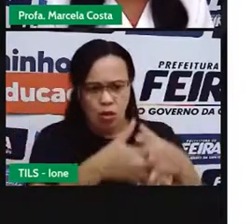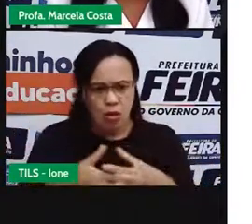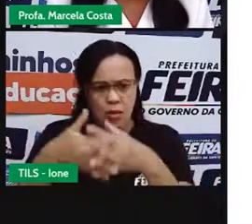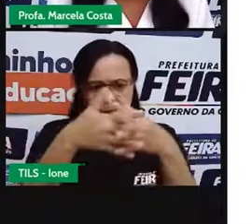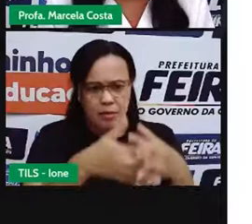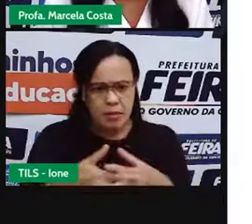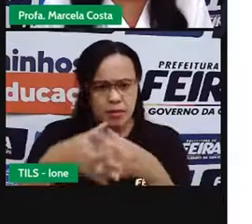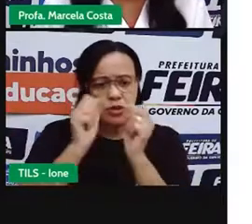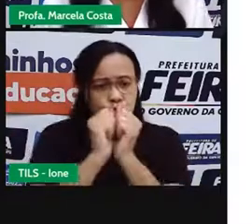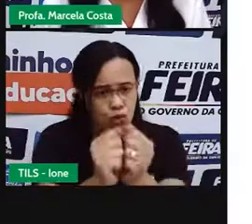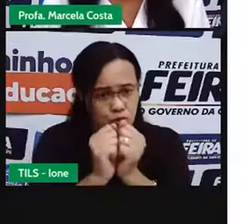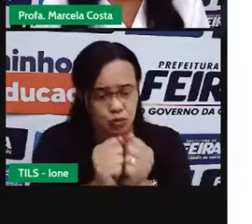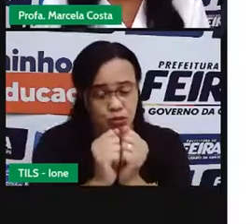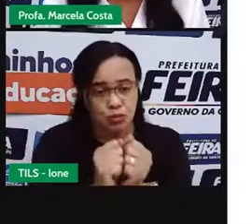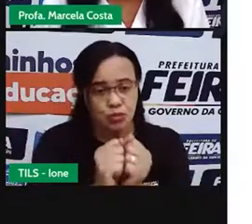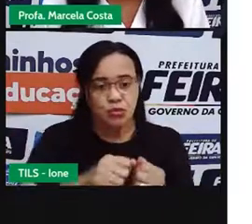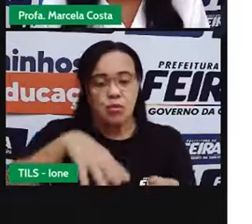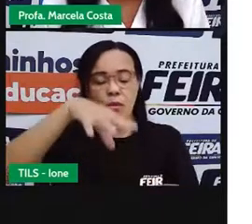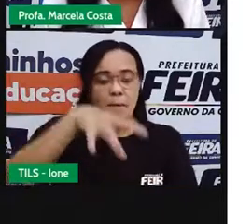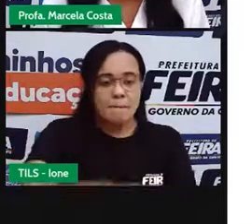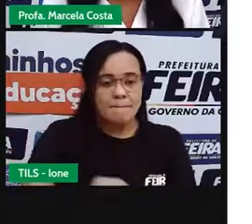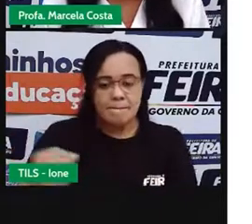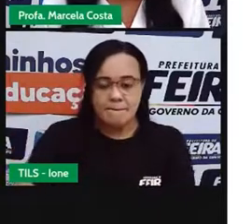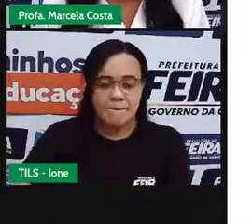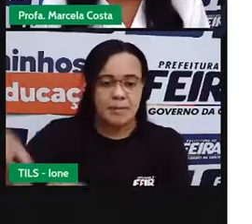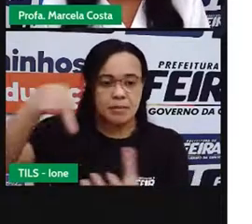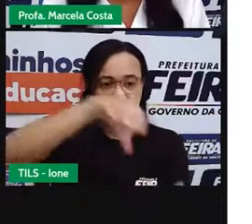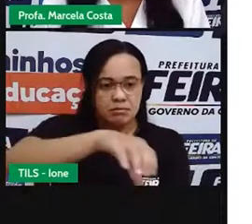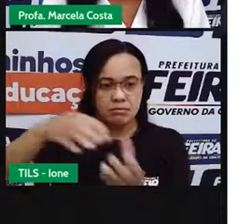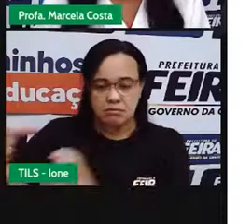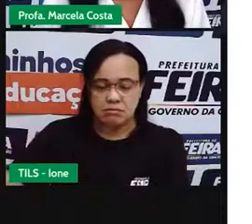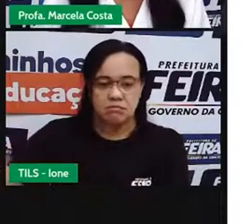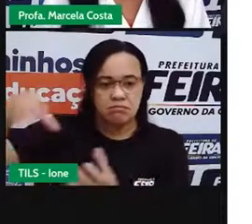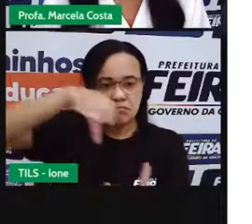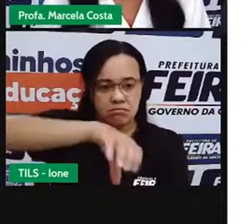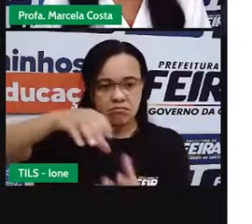para buscar, né? São os catadores, os coletores.